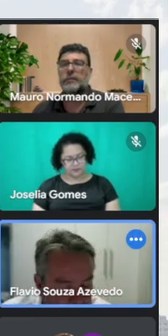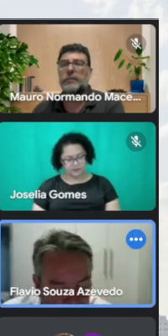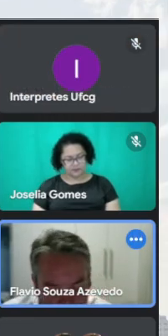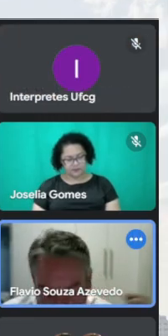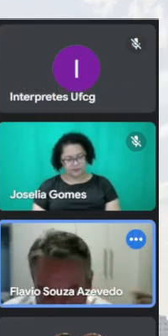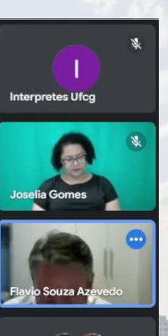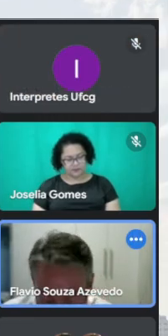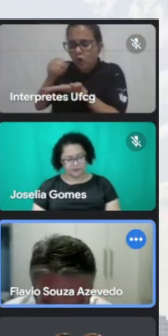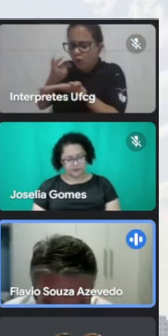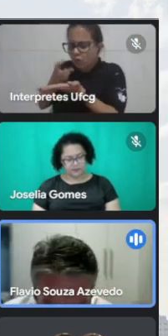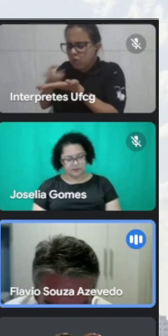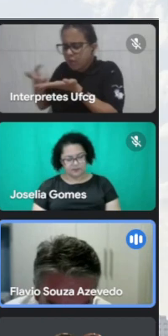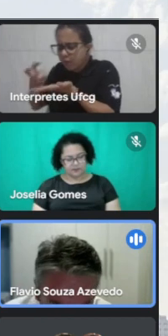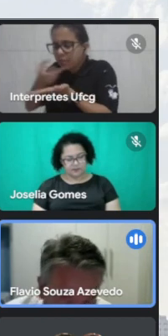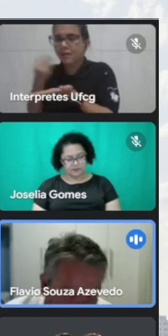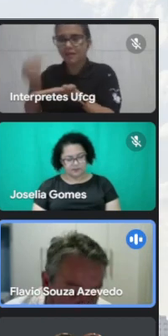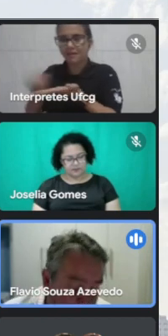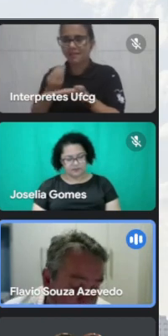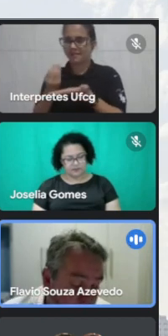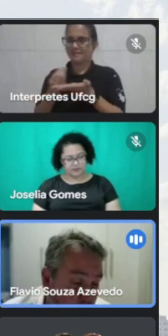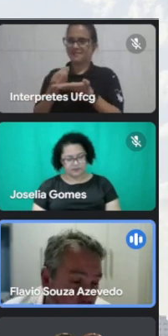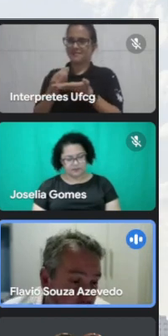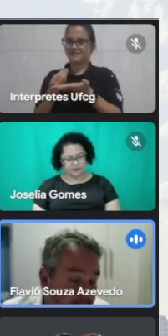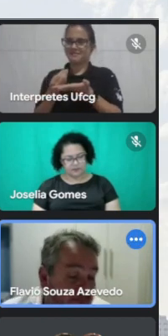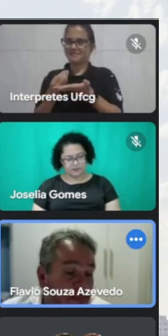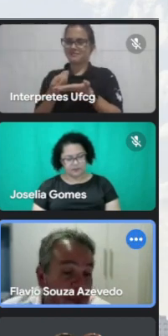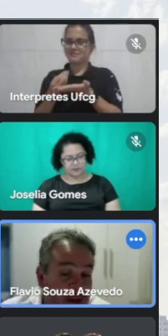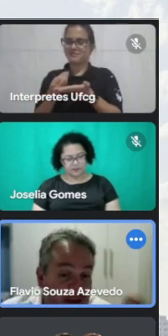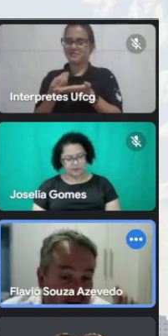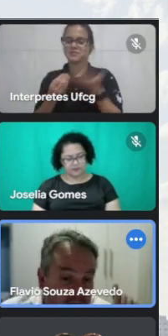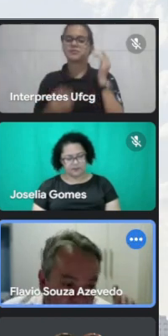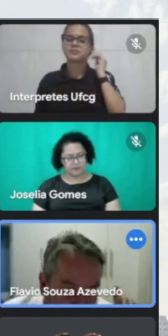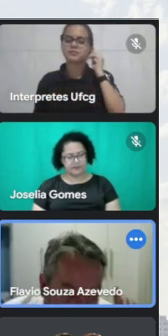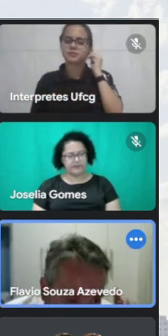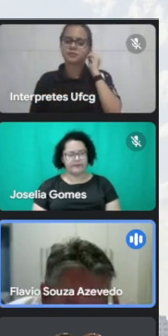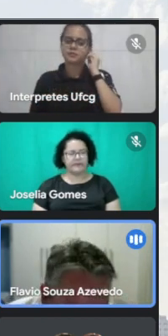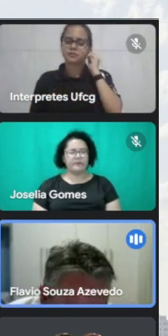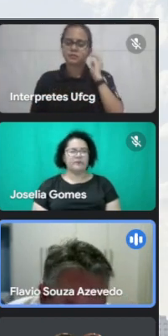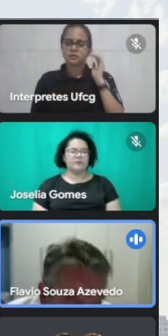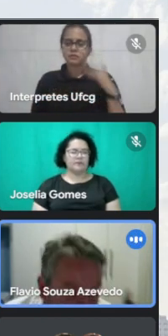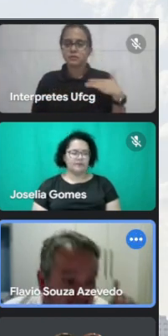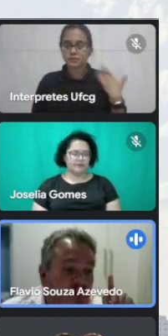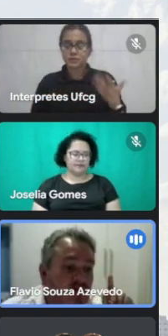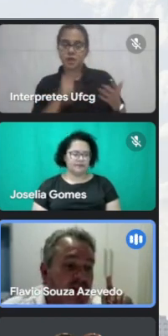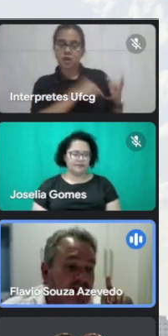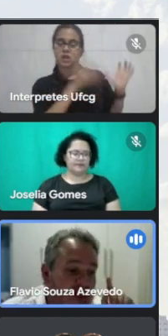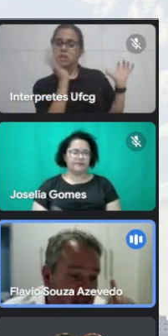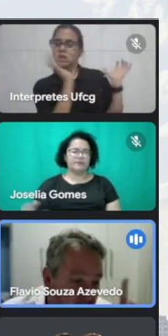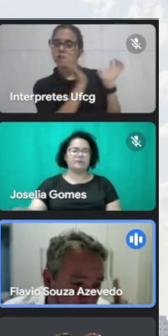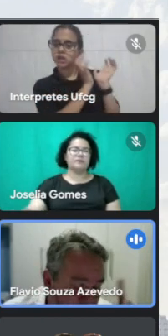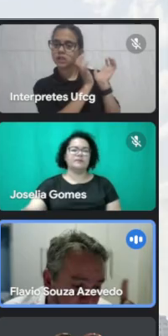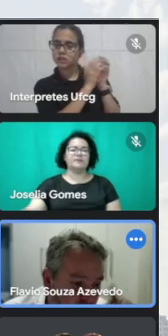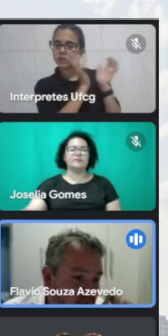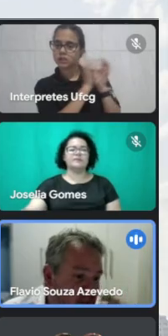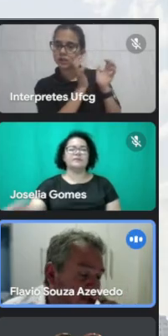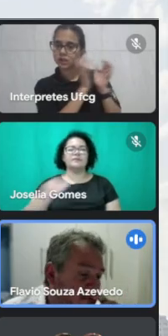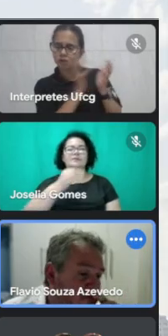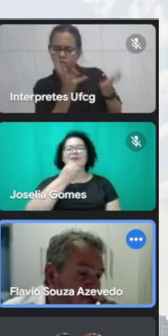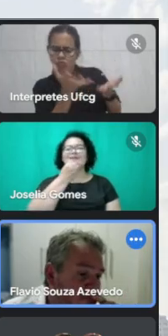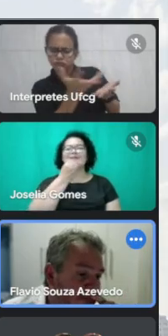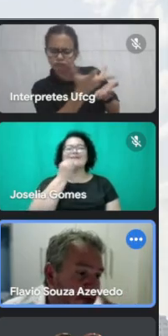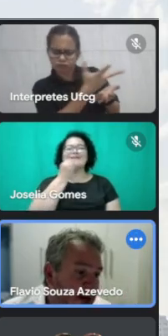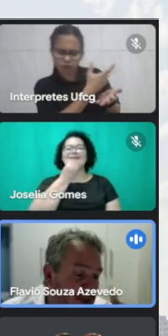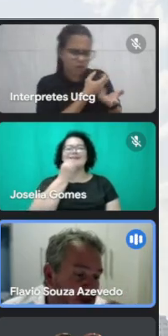fazer vários e vários furos, né? Vai fazer por amostragem. Em Recife, a sondagem não detectou o